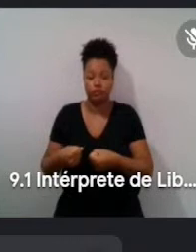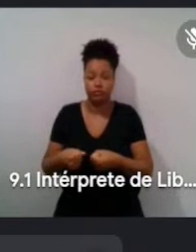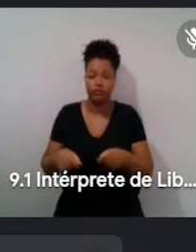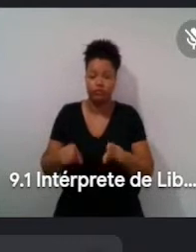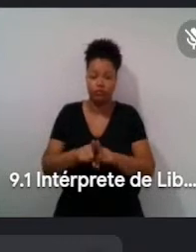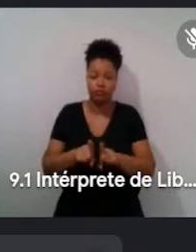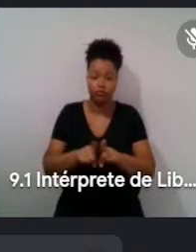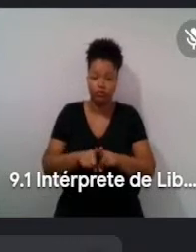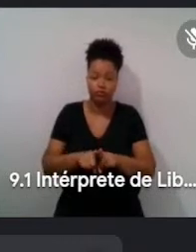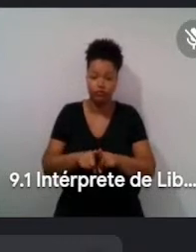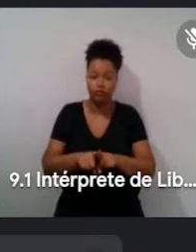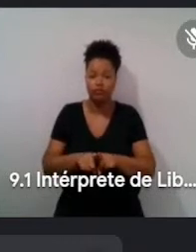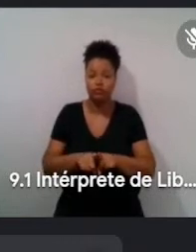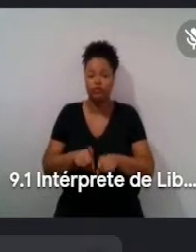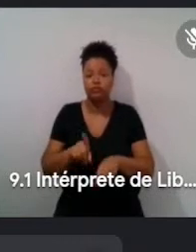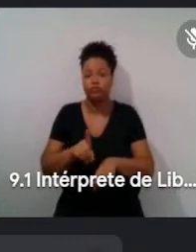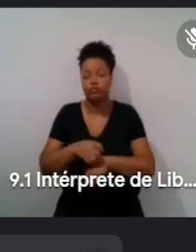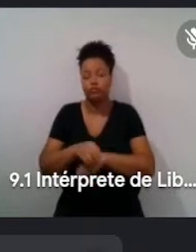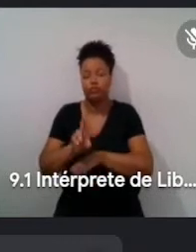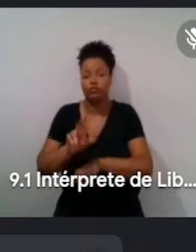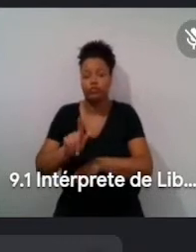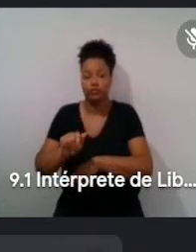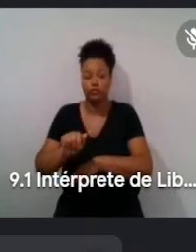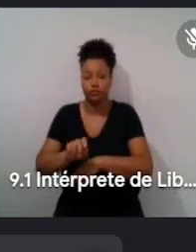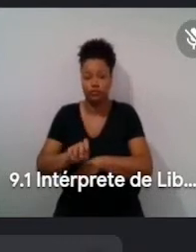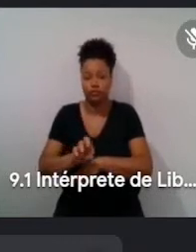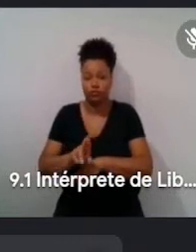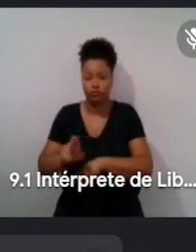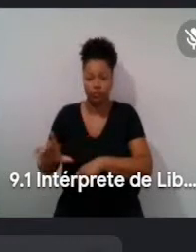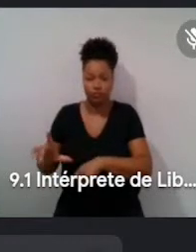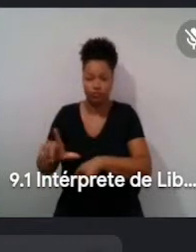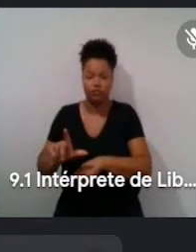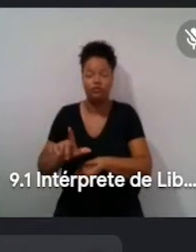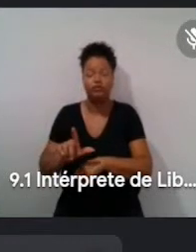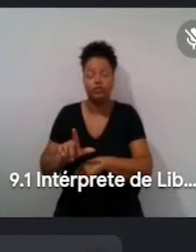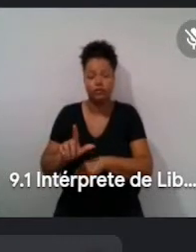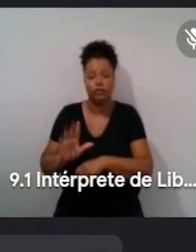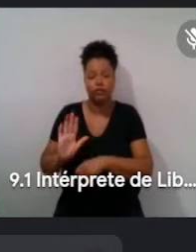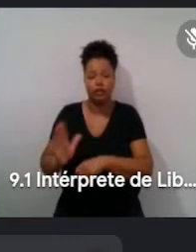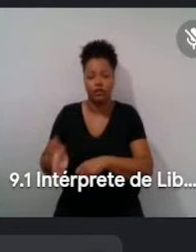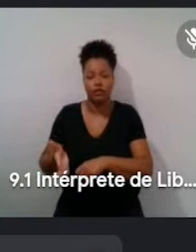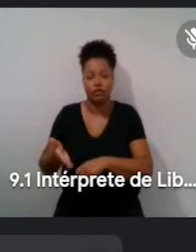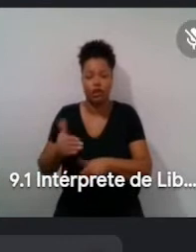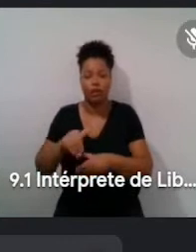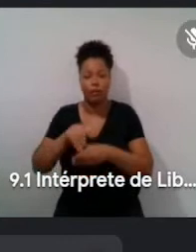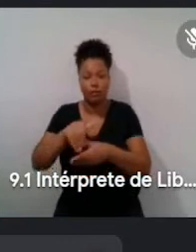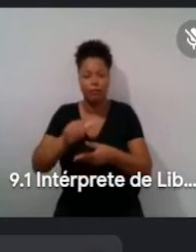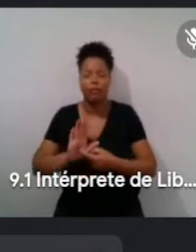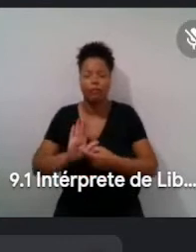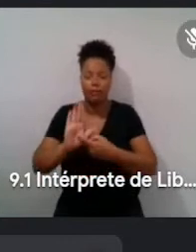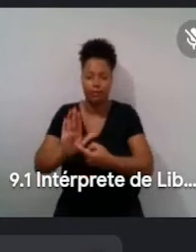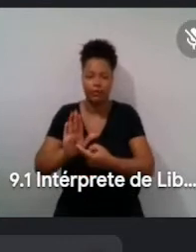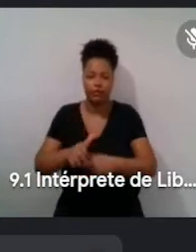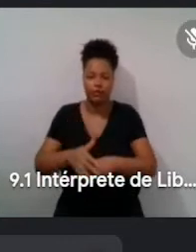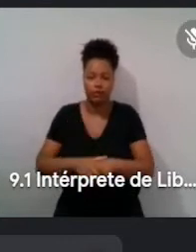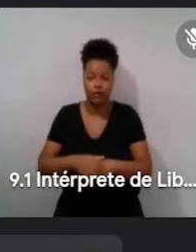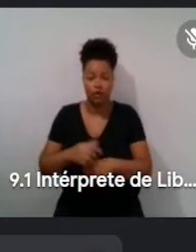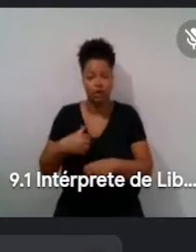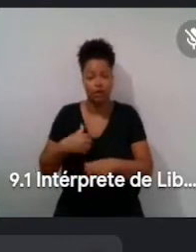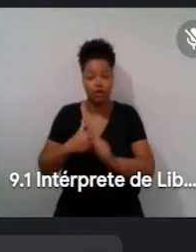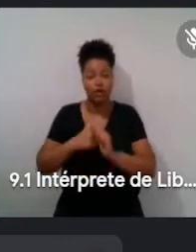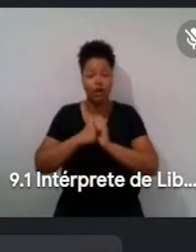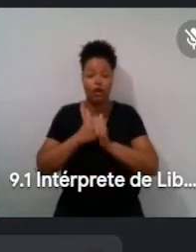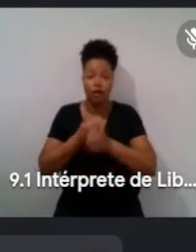também o doutor Gabriel Brum, né, ao proferir o seu voto, e dizer que eu acompanho